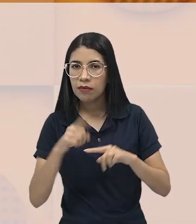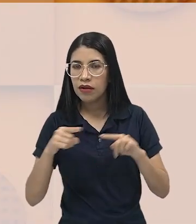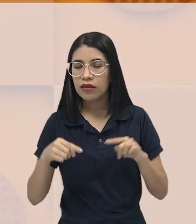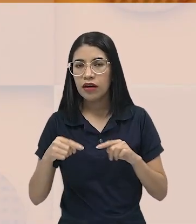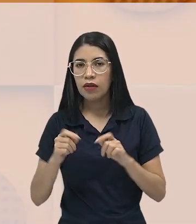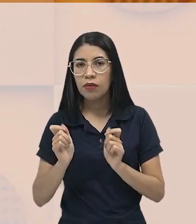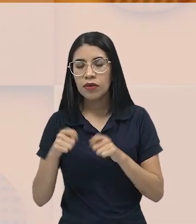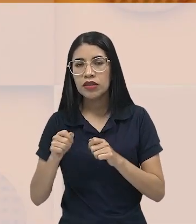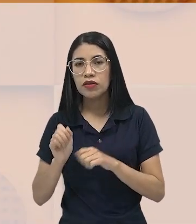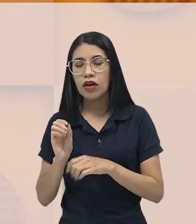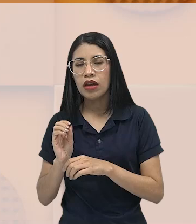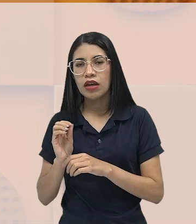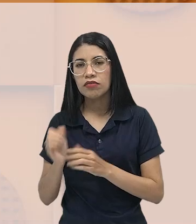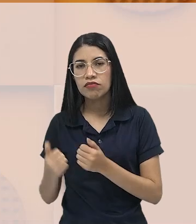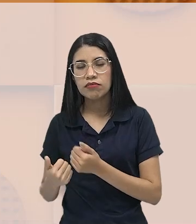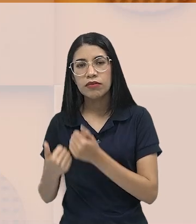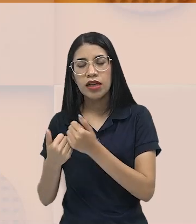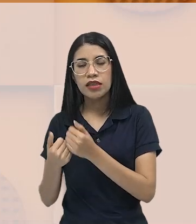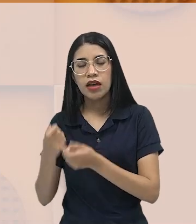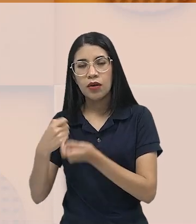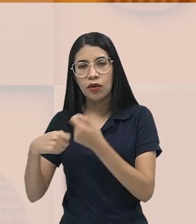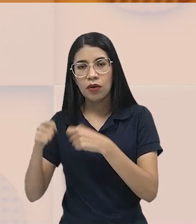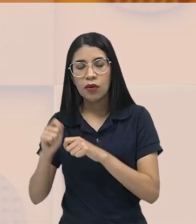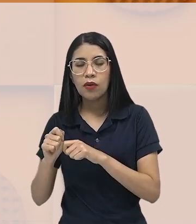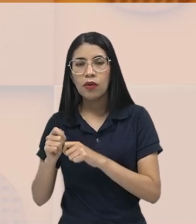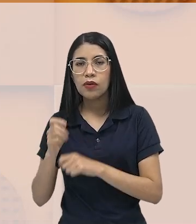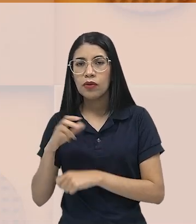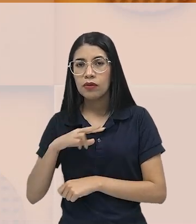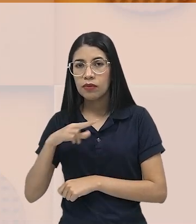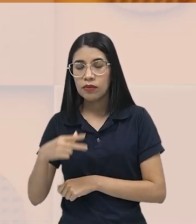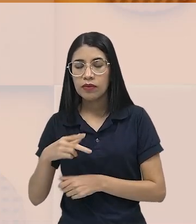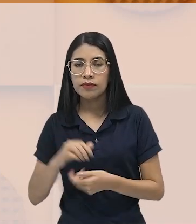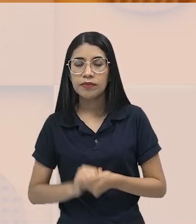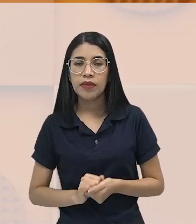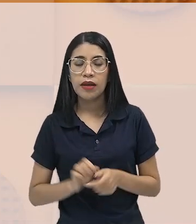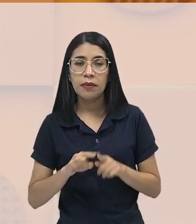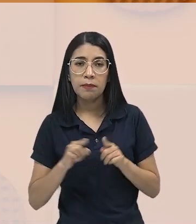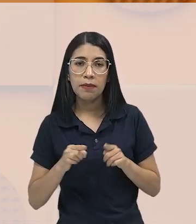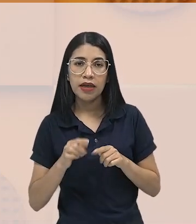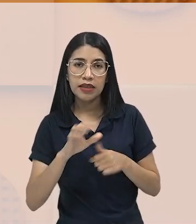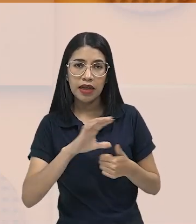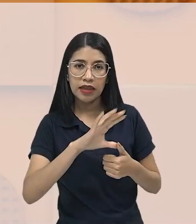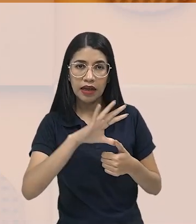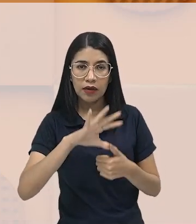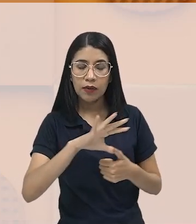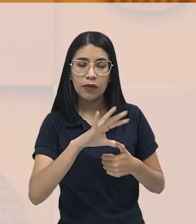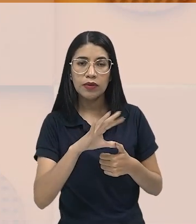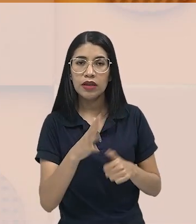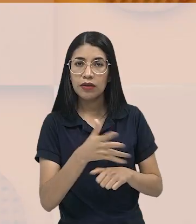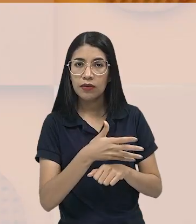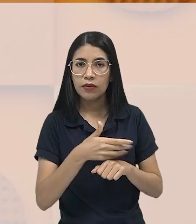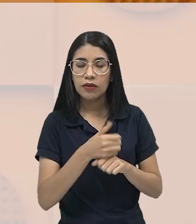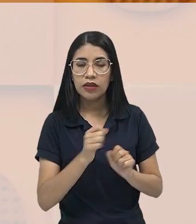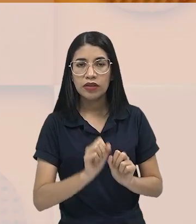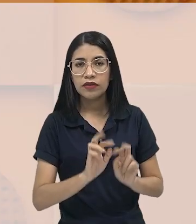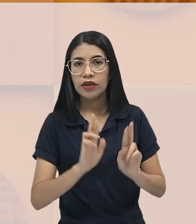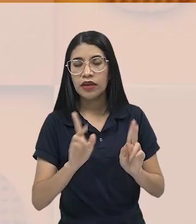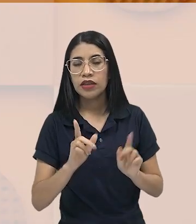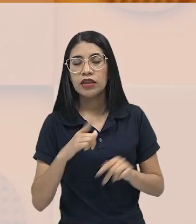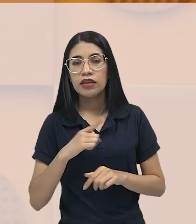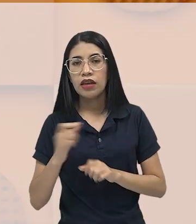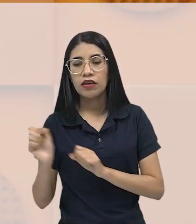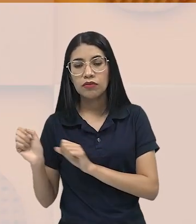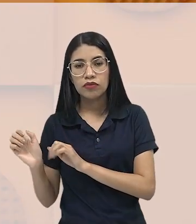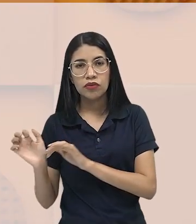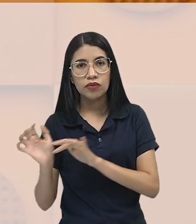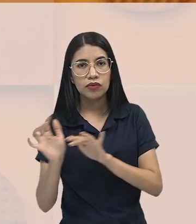portuguesa, né? Nas 13 colônias inglesas vai ser diferente. Vai haver ali um povoamento, né? Uma colonização